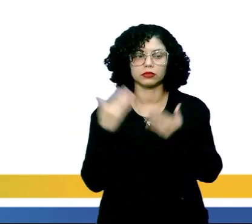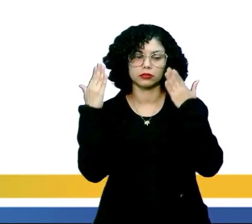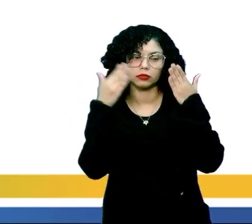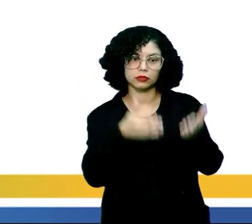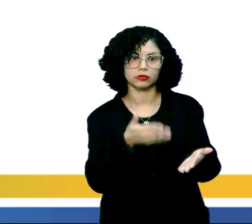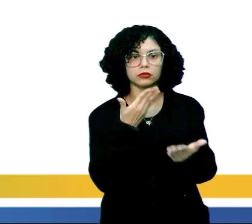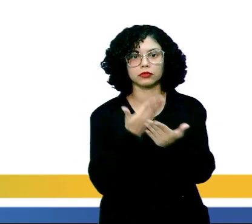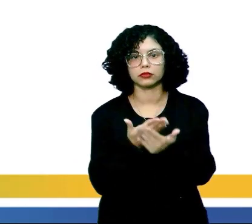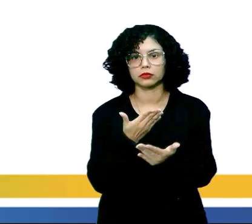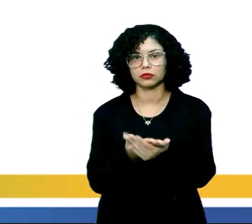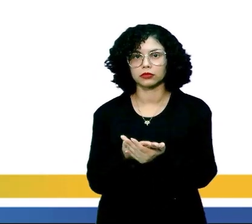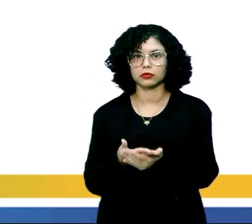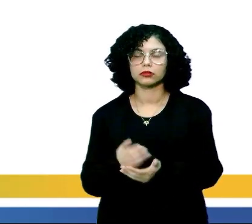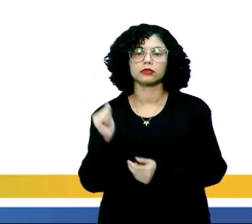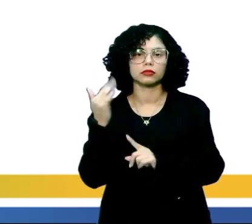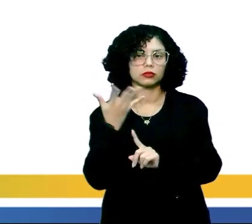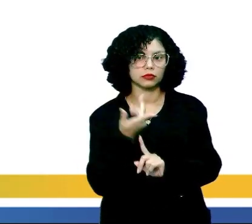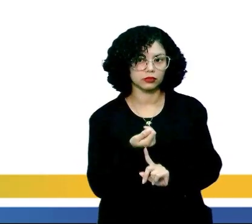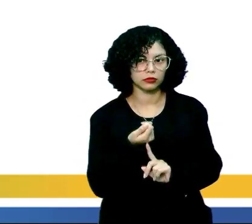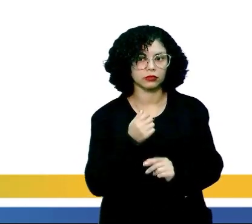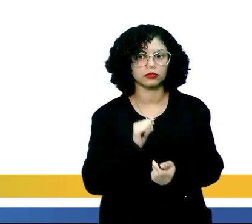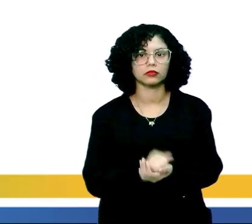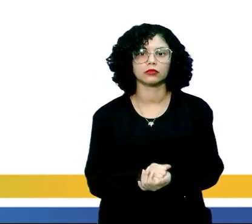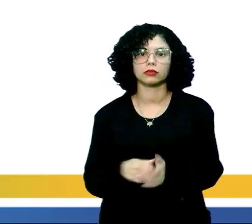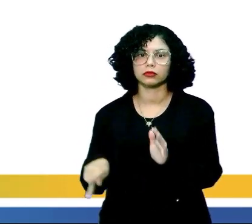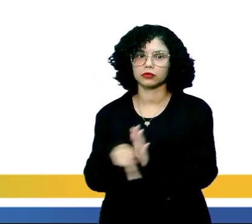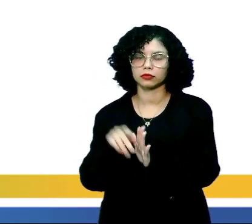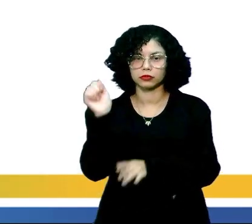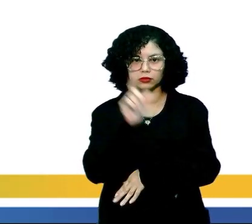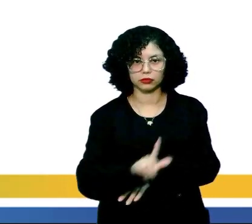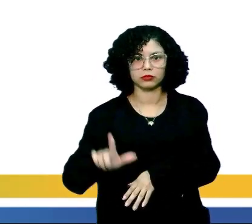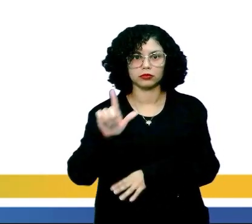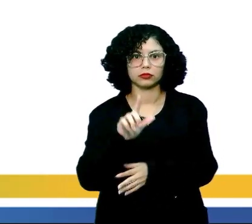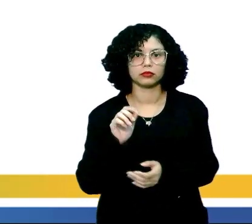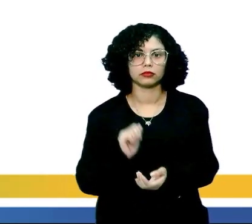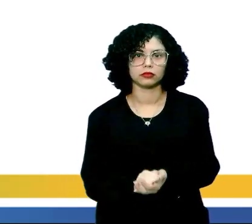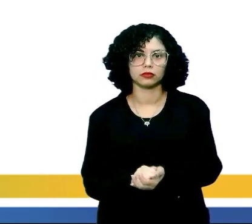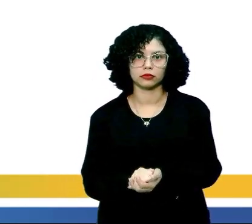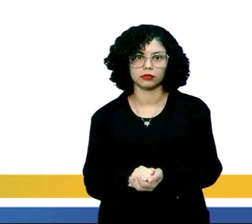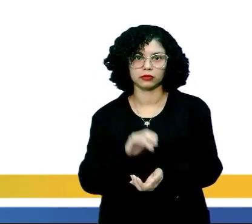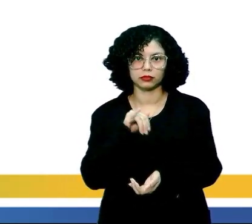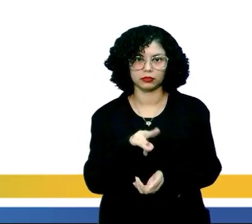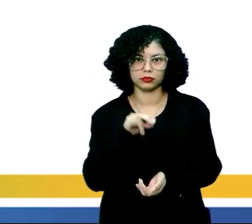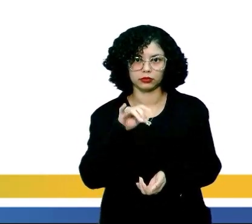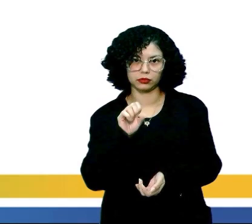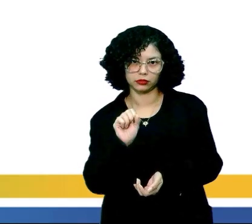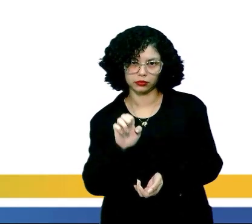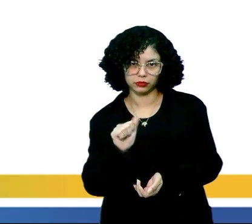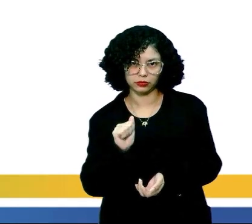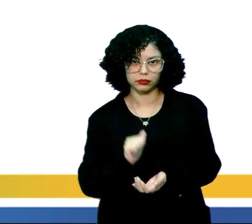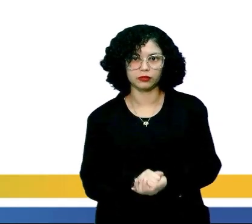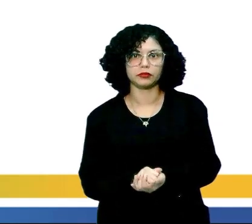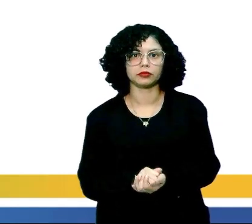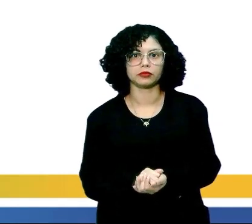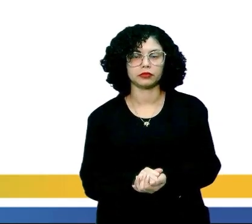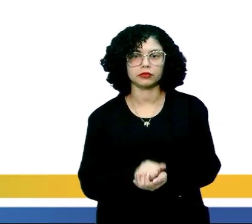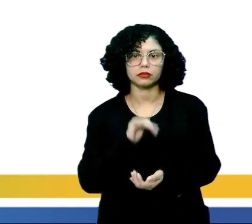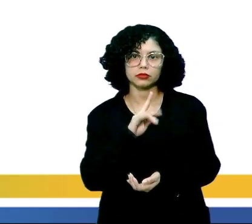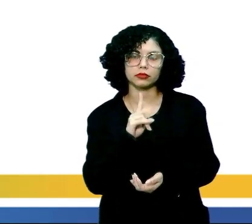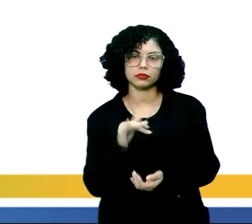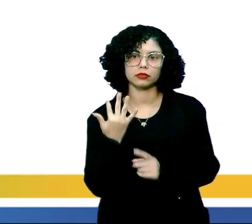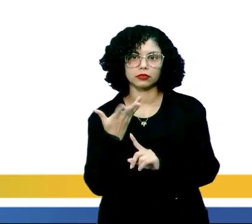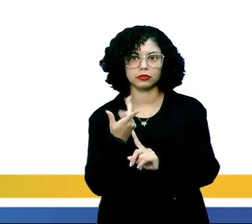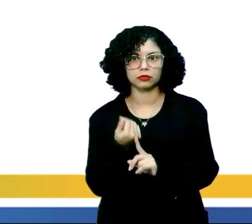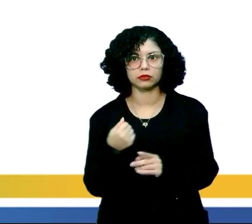nos estudos sobre essa arte, a arte literária é a mimese, imitação. É a arte